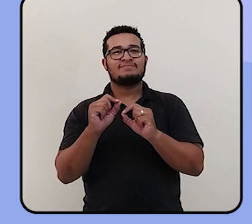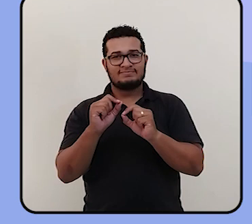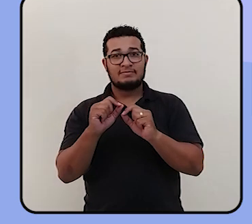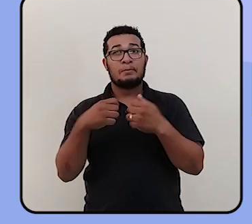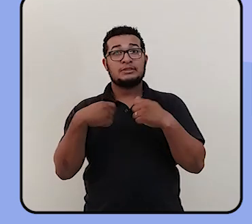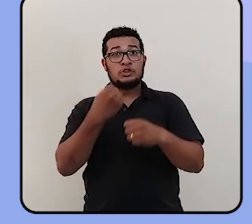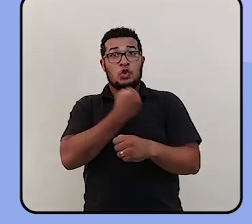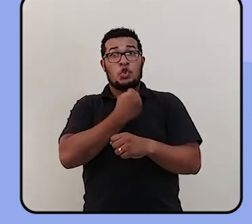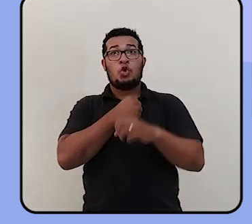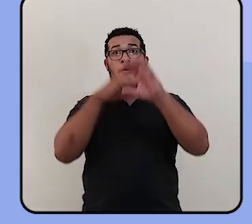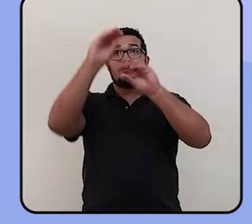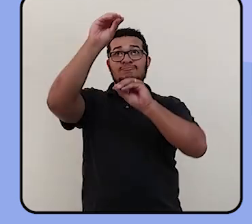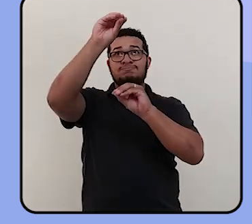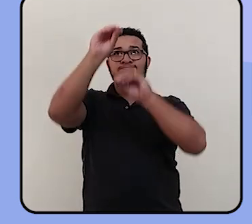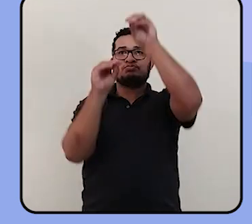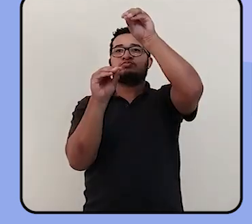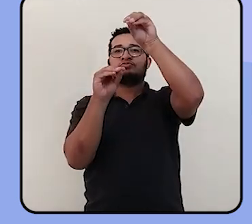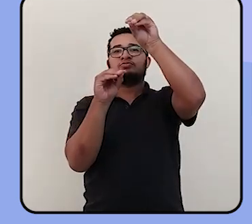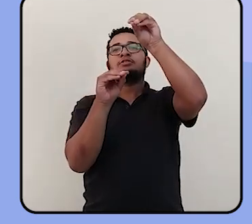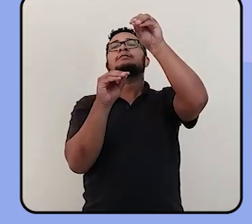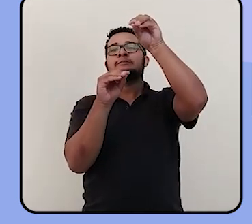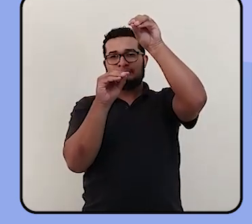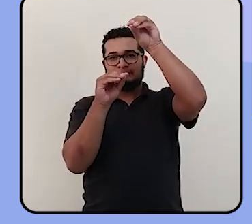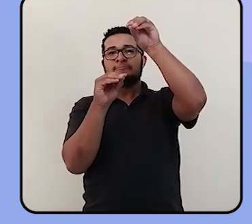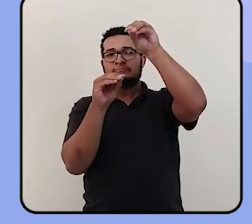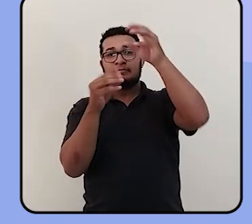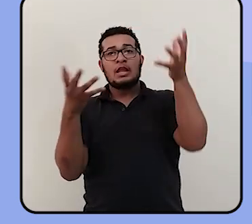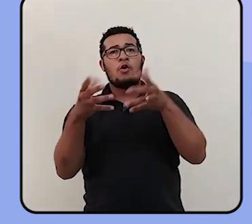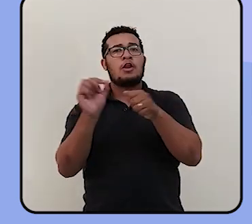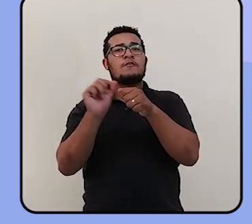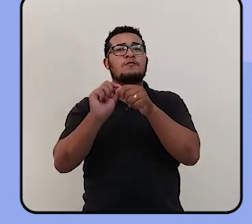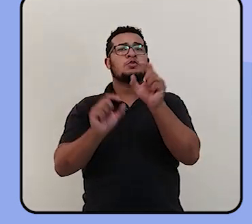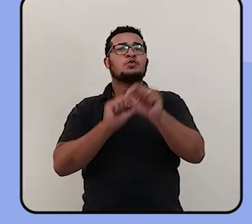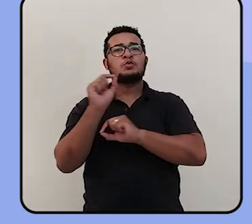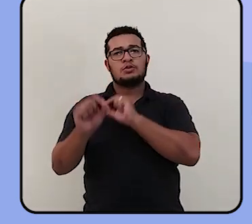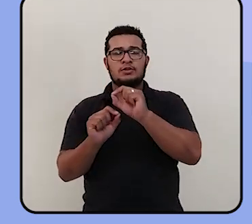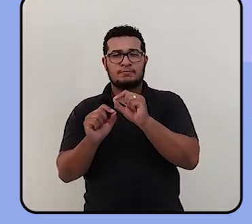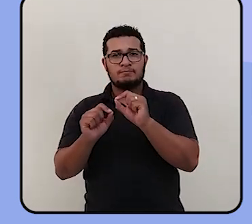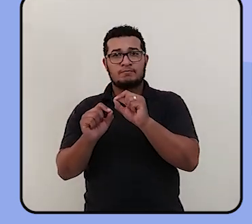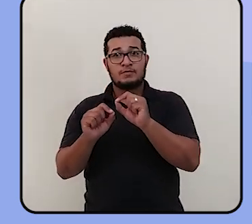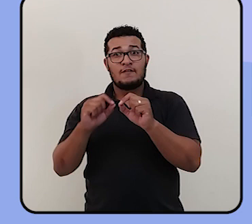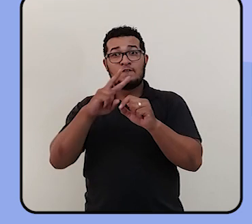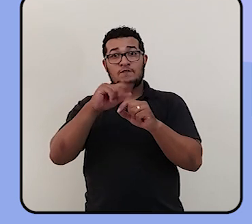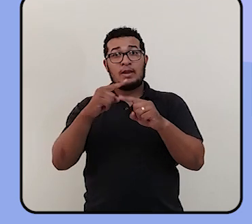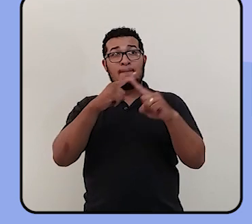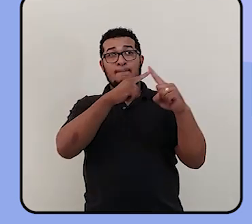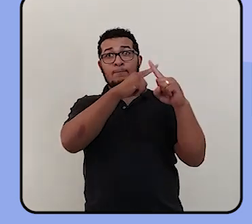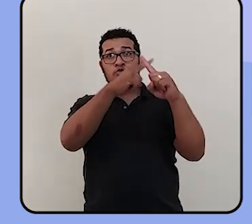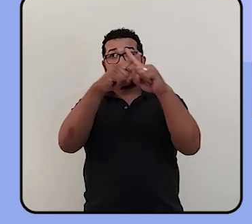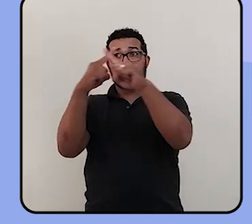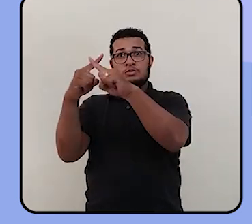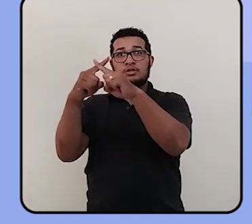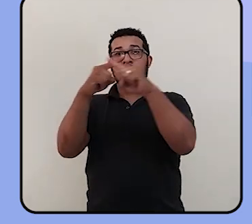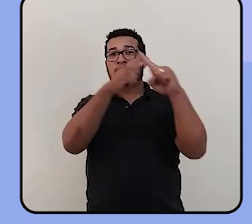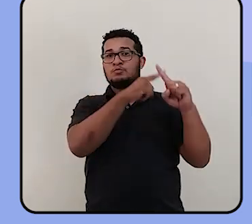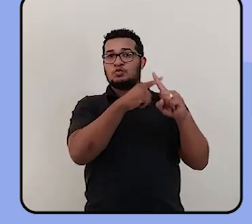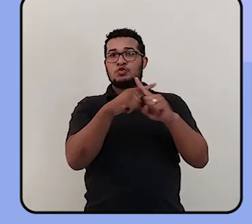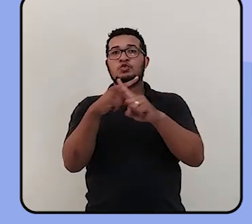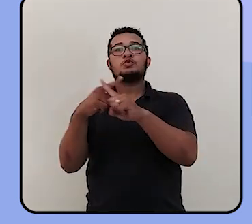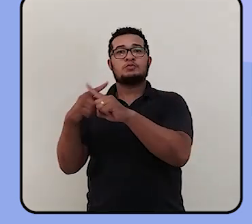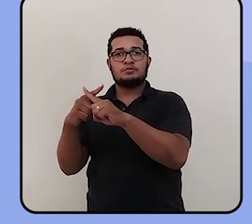que inverter a fração. O que nós vamos fazer aqui agora? Você vai multiplicar 600 por